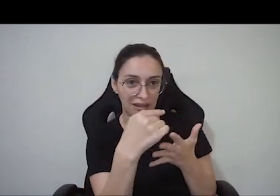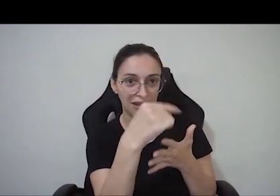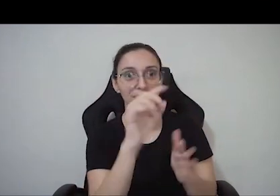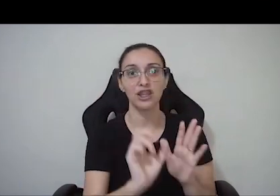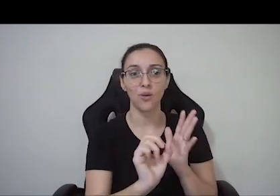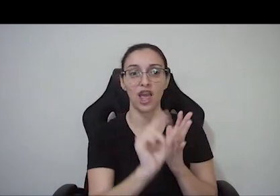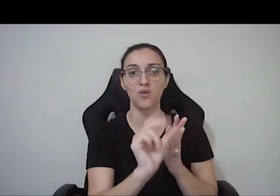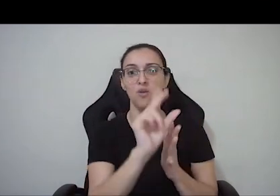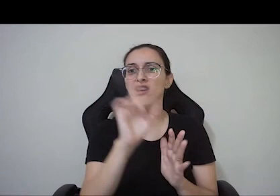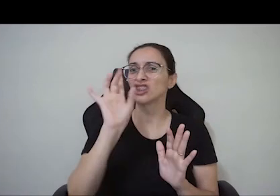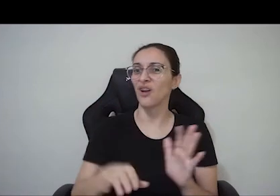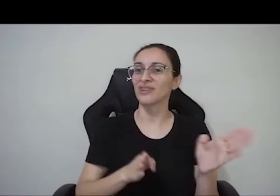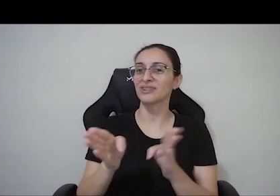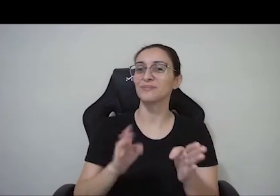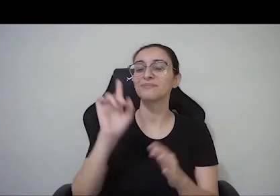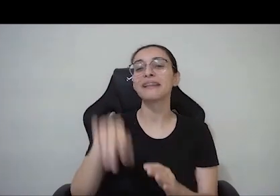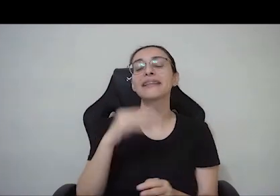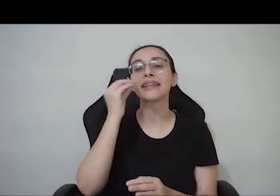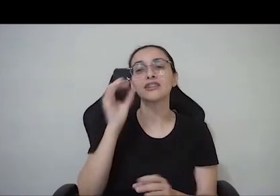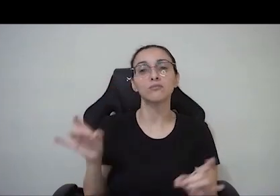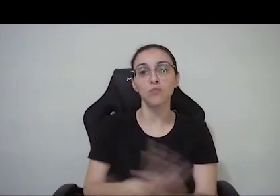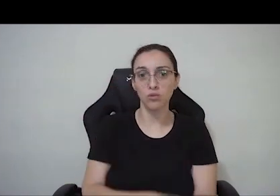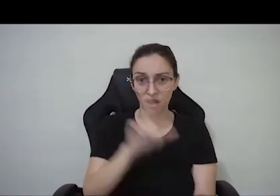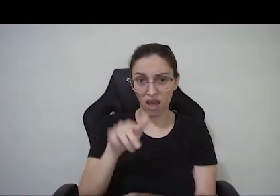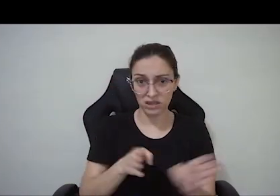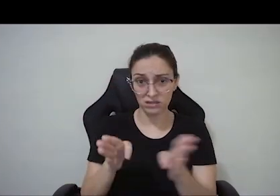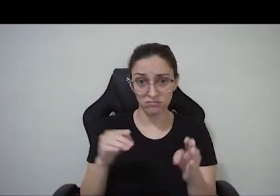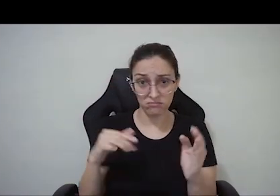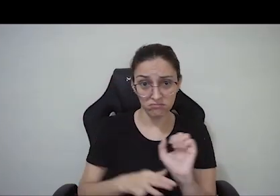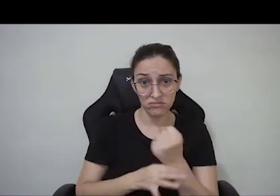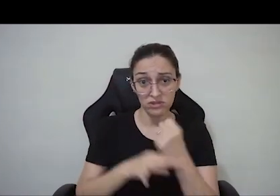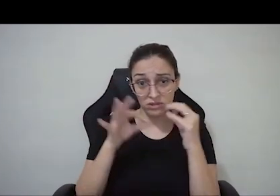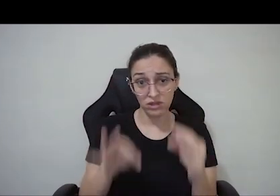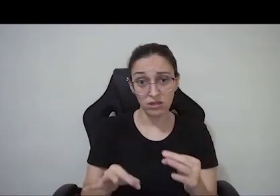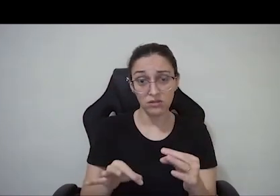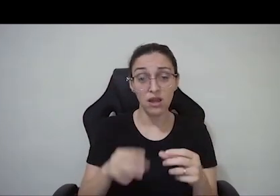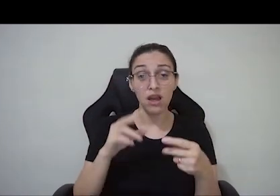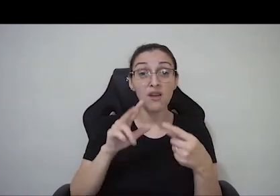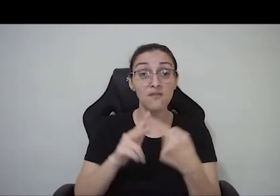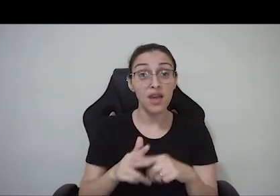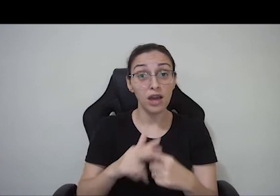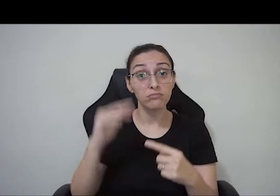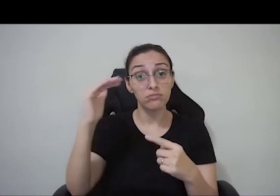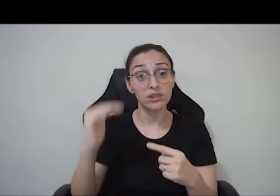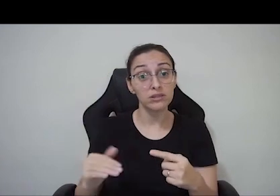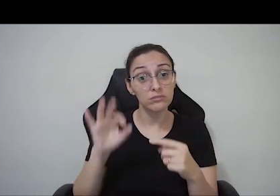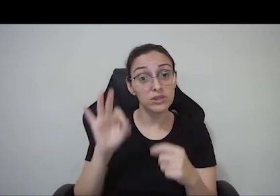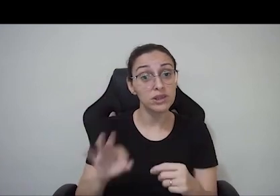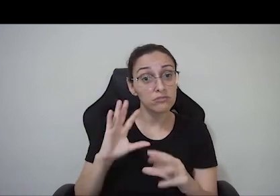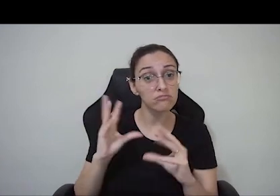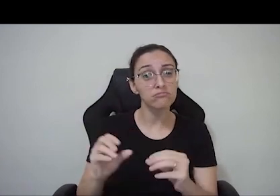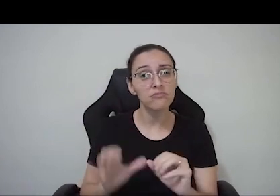acessibilidade. Não é só fazer um teste automatizado que eu tenho acessibilidade. Não é passar uma ferramenta semi-automatizada que eu estou